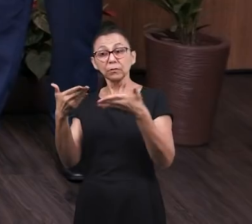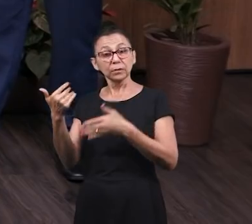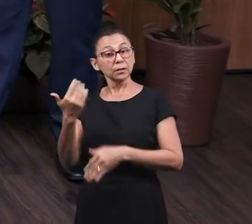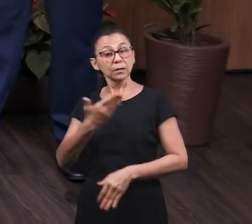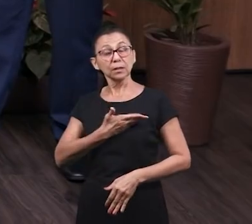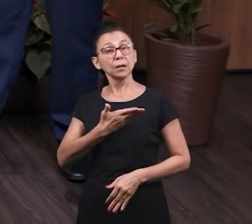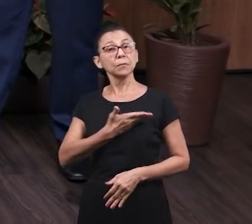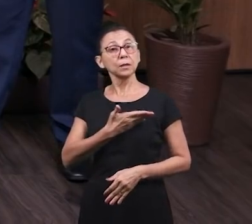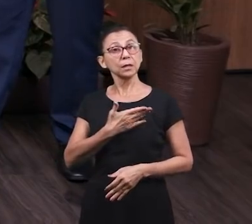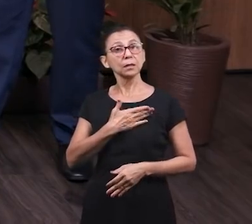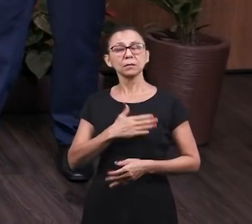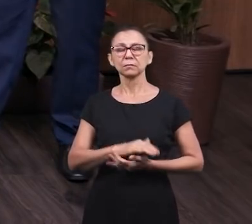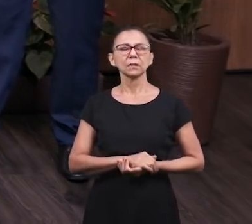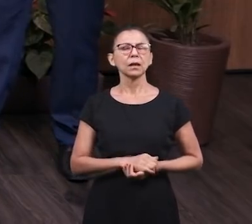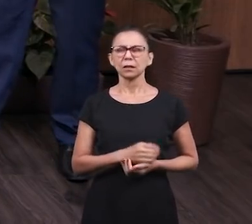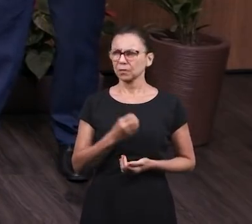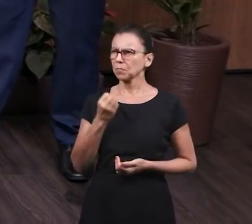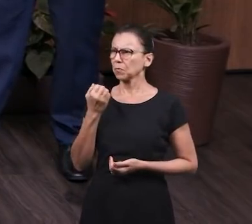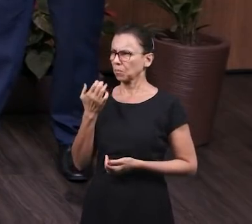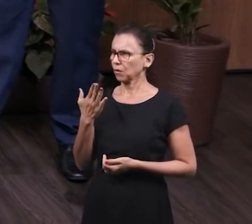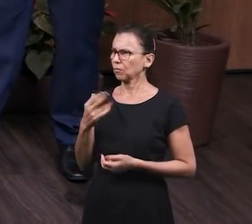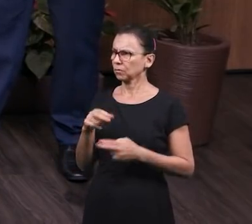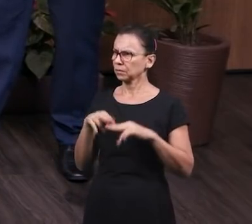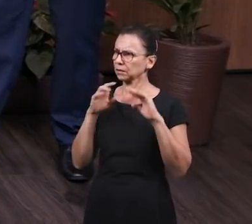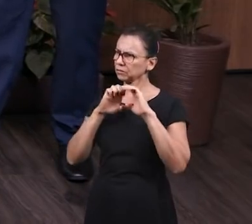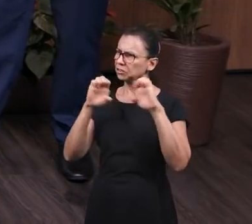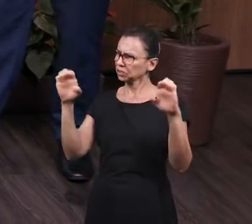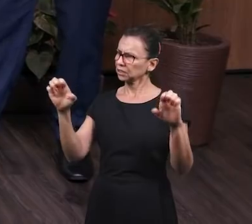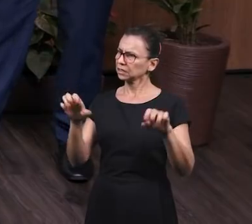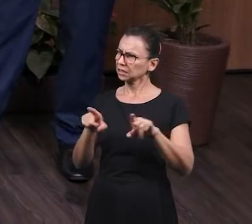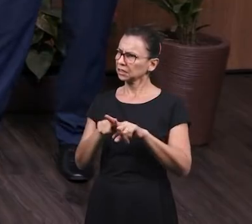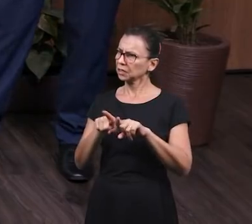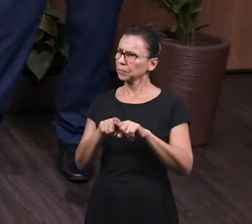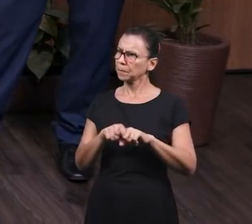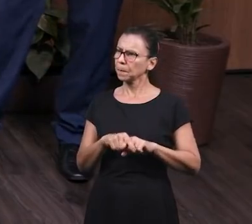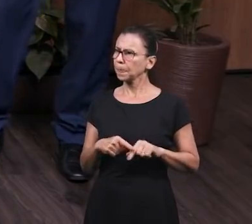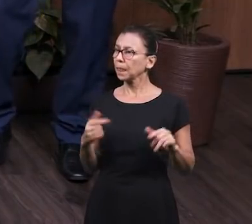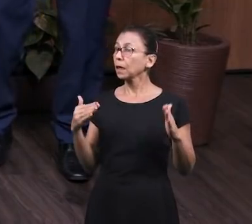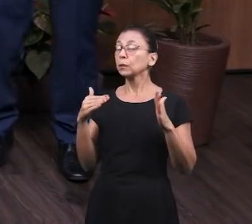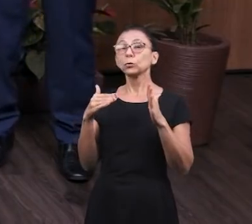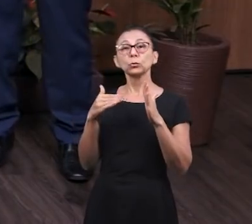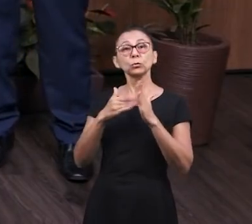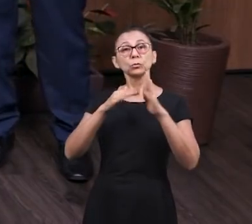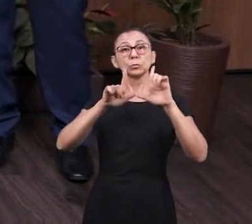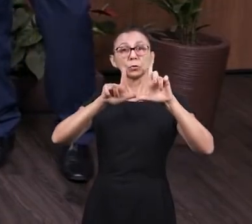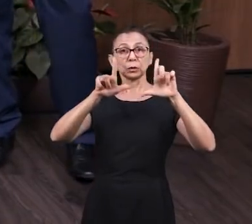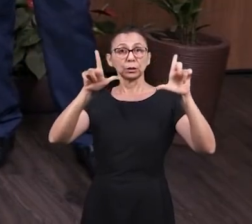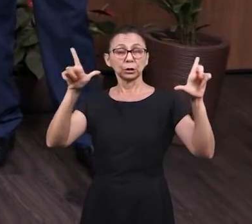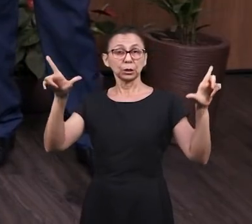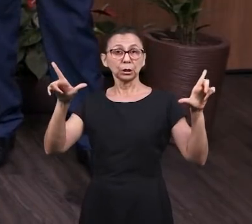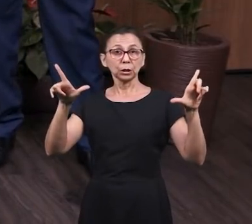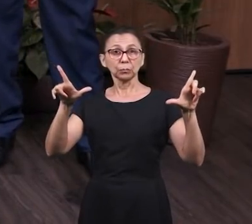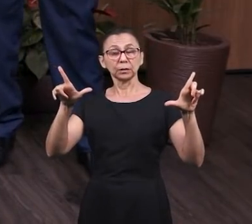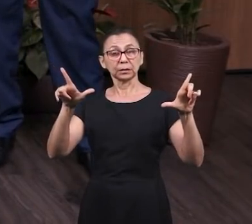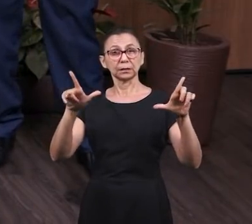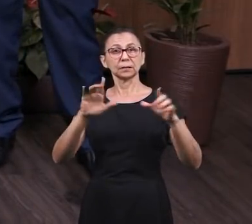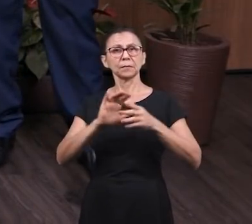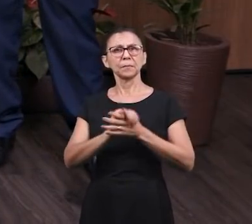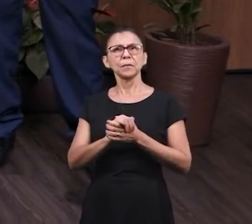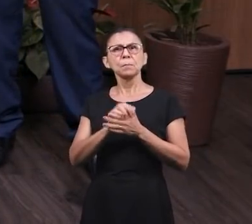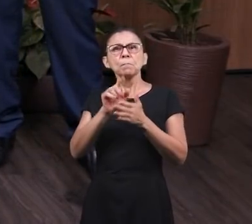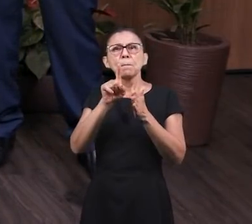bênção, uma forma de evangelizar também. Evangelização. No último programa, nós deixamos uma